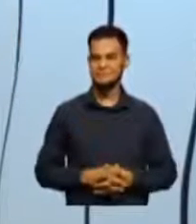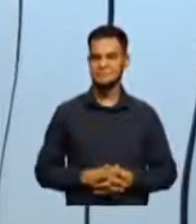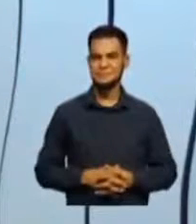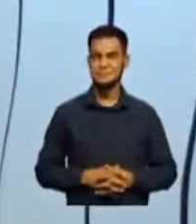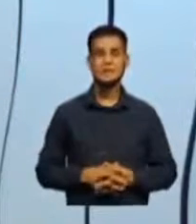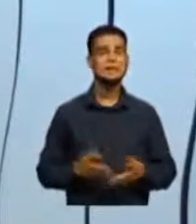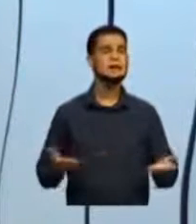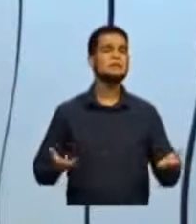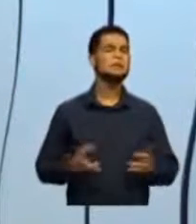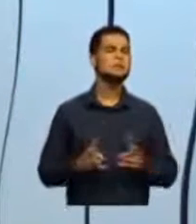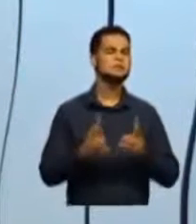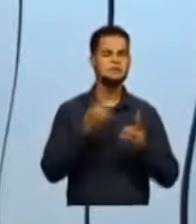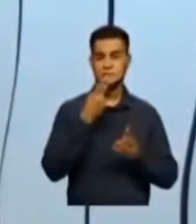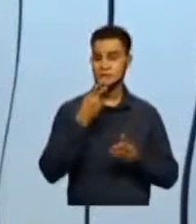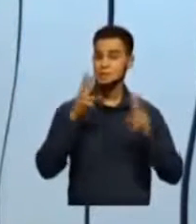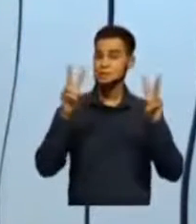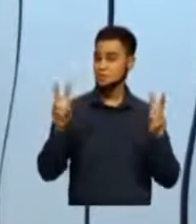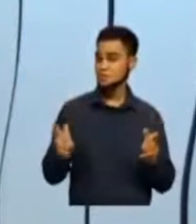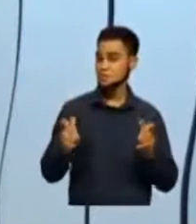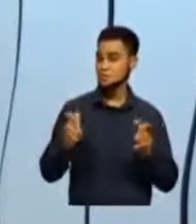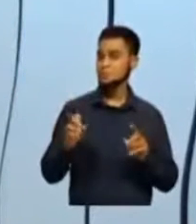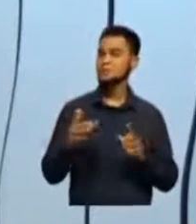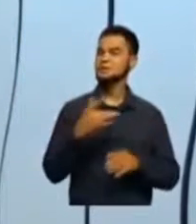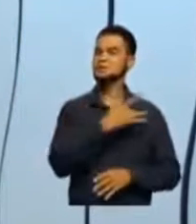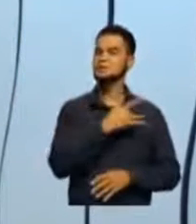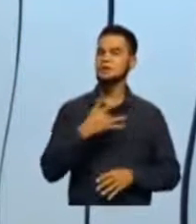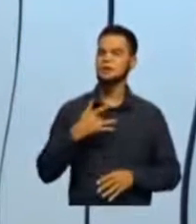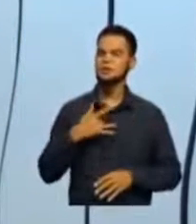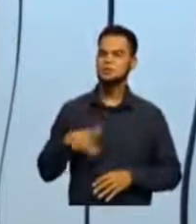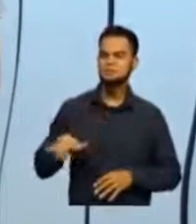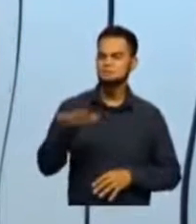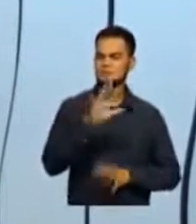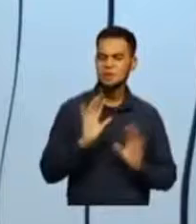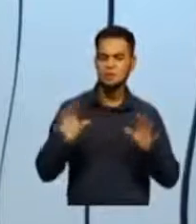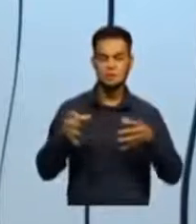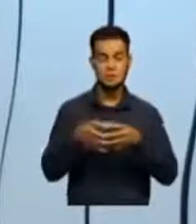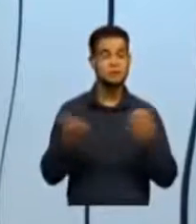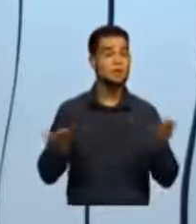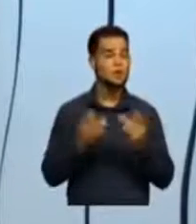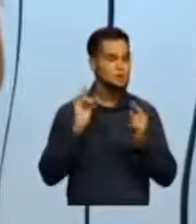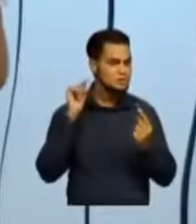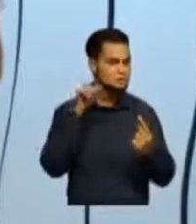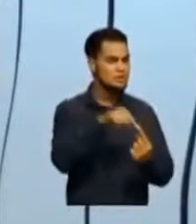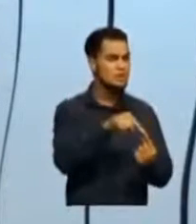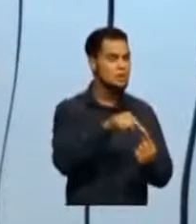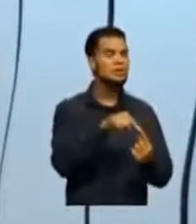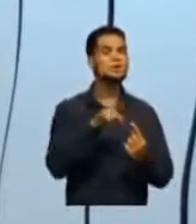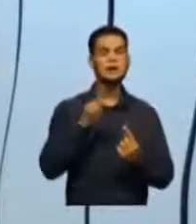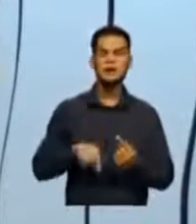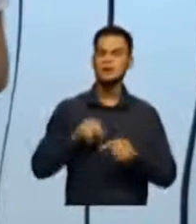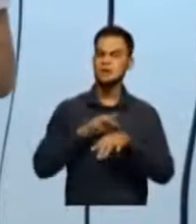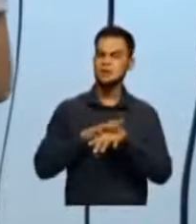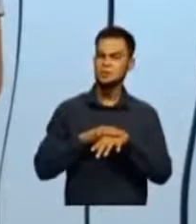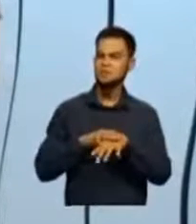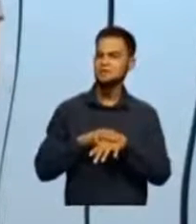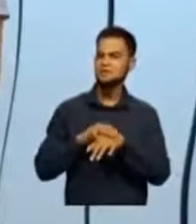continuar falando ainda sobre a saúde coletiva e a gente vai ter um enfoque hoje nas doenças